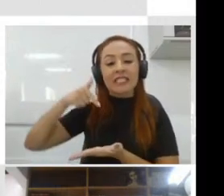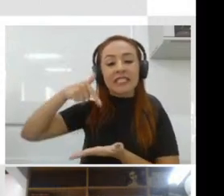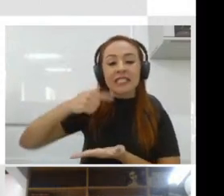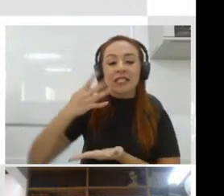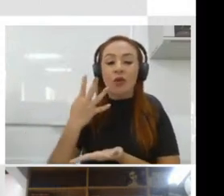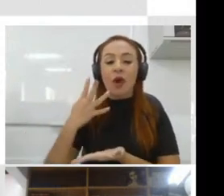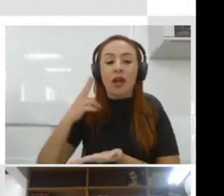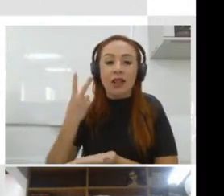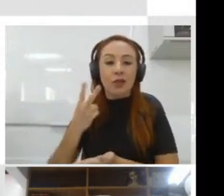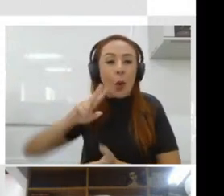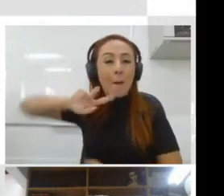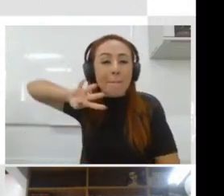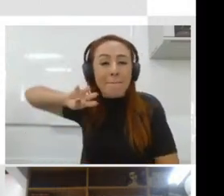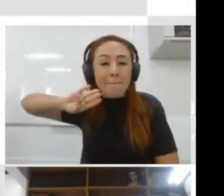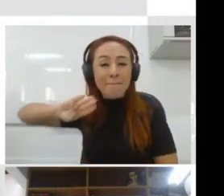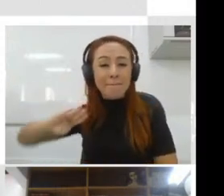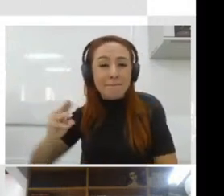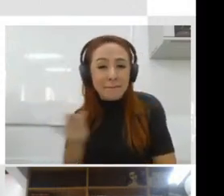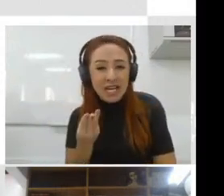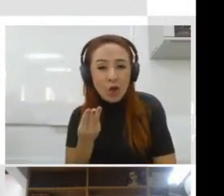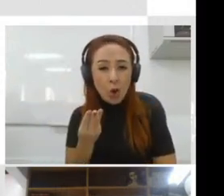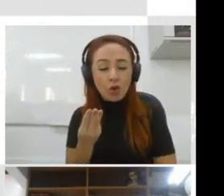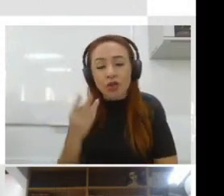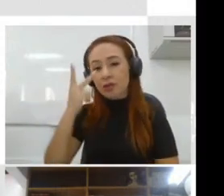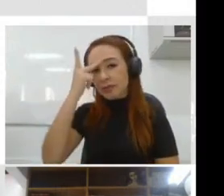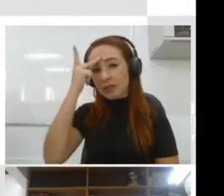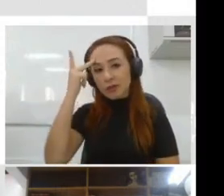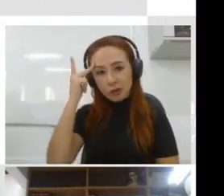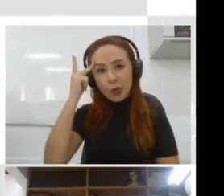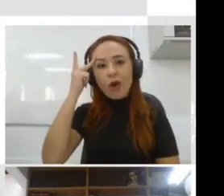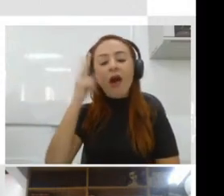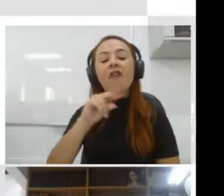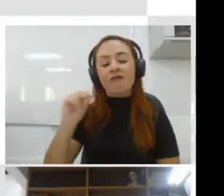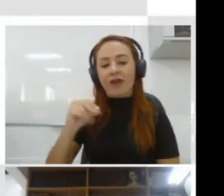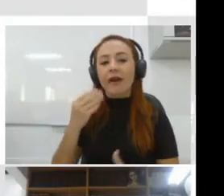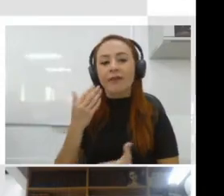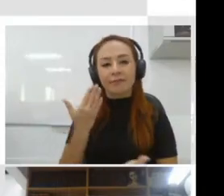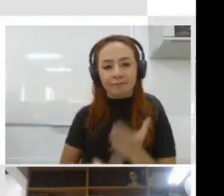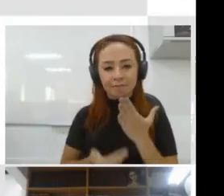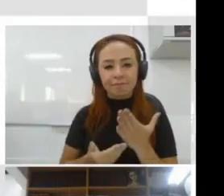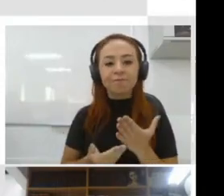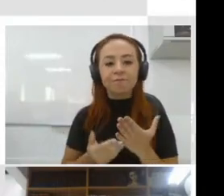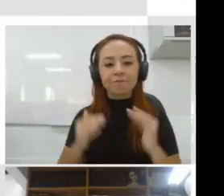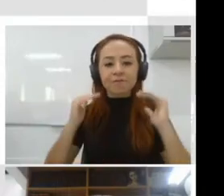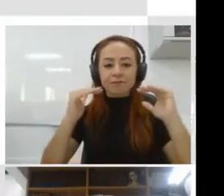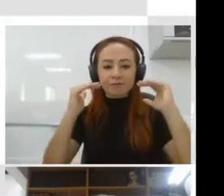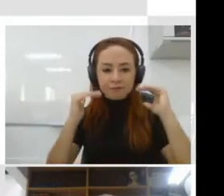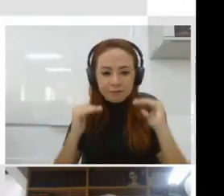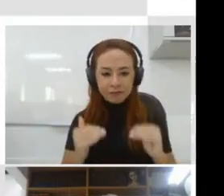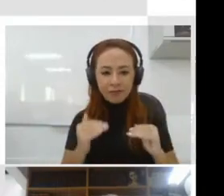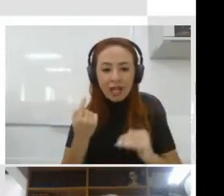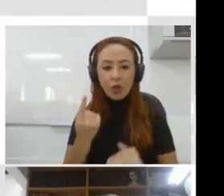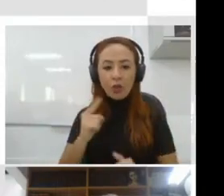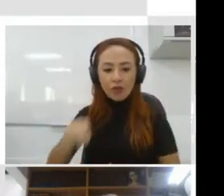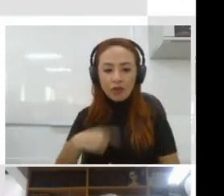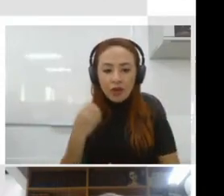colheitas, diminuição da produtividade agrícola, né, 1,8 bilhão de pessoas vão